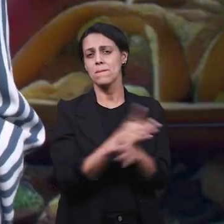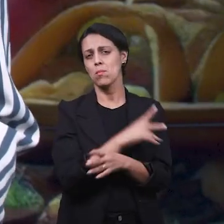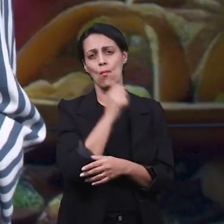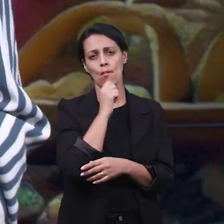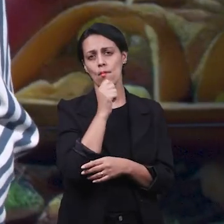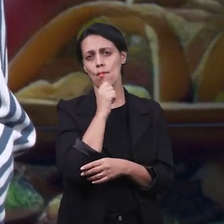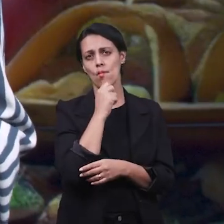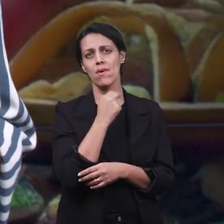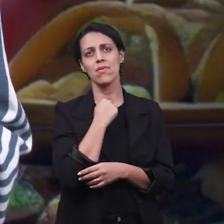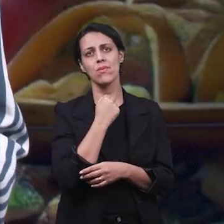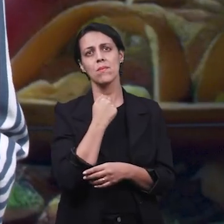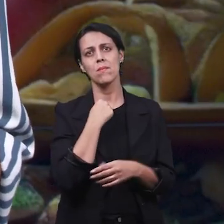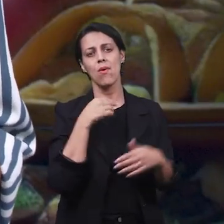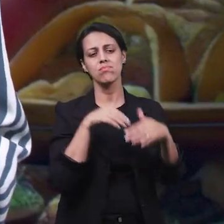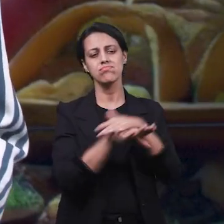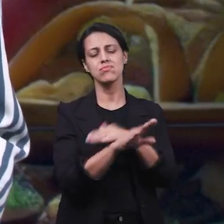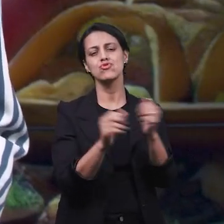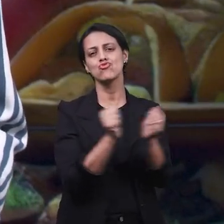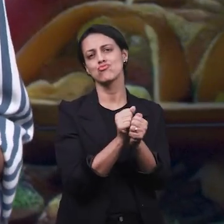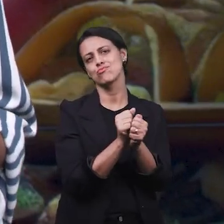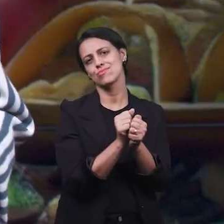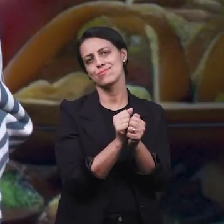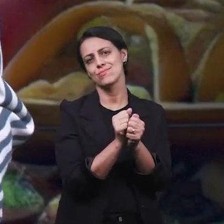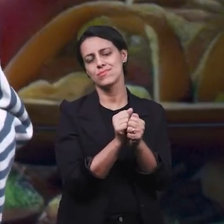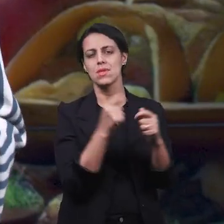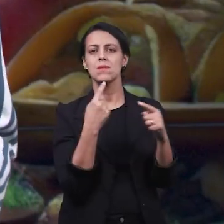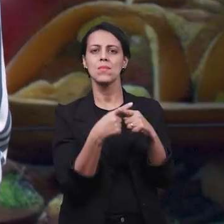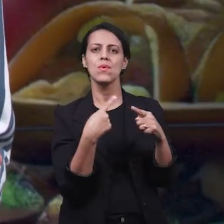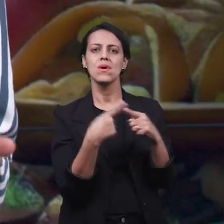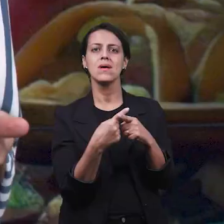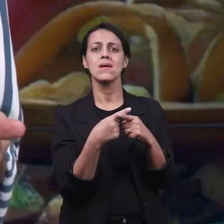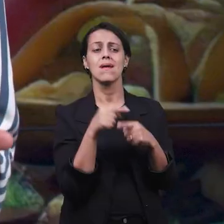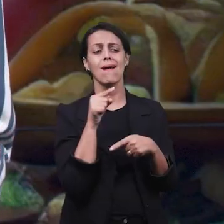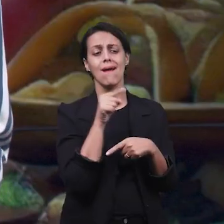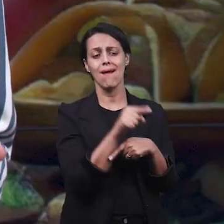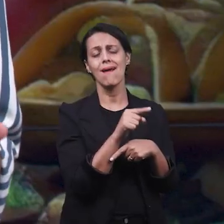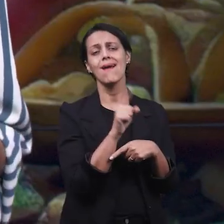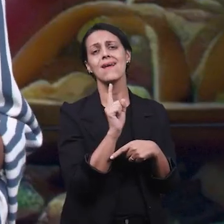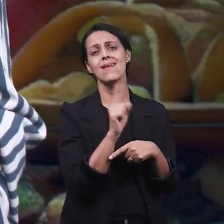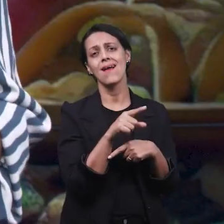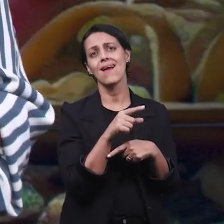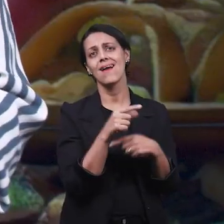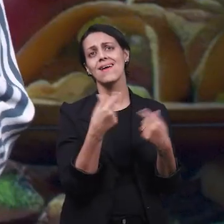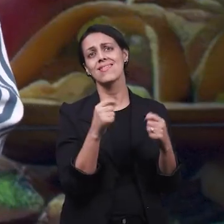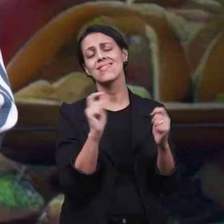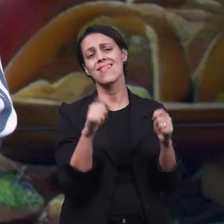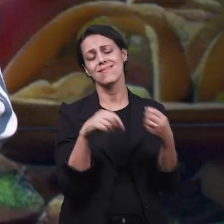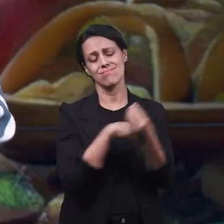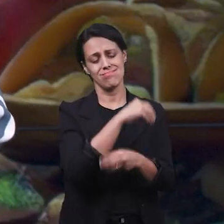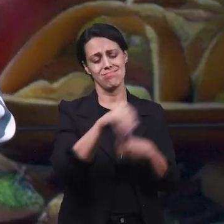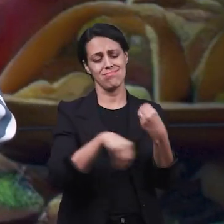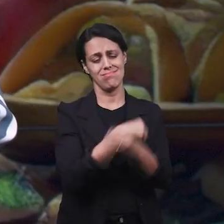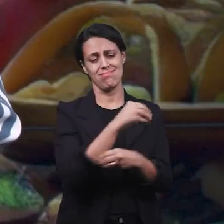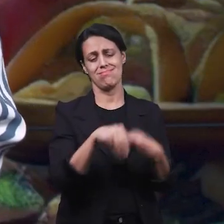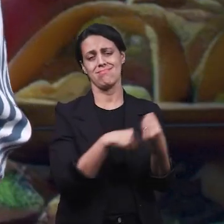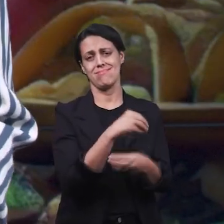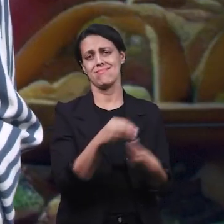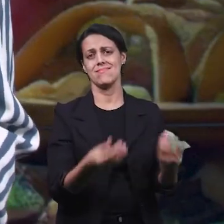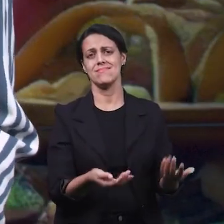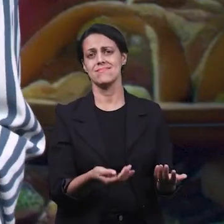na mesma prateleira que alimentos cozidos, pois os alimentos crus, eles podem contaminar os